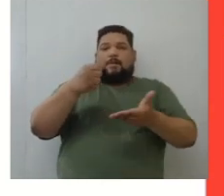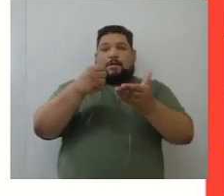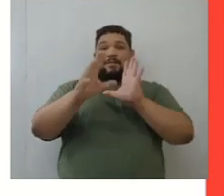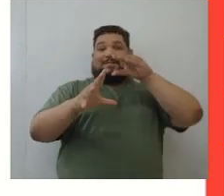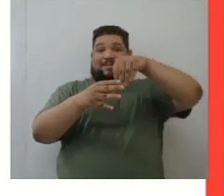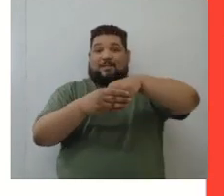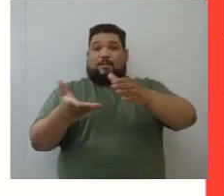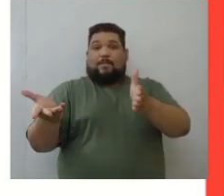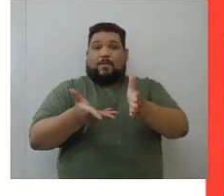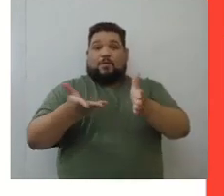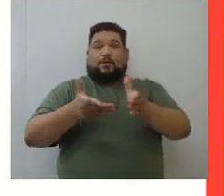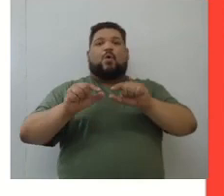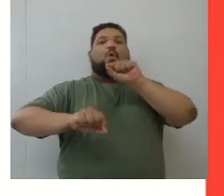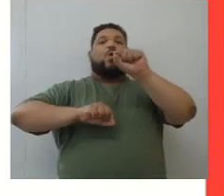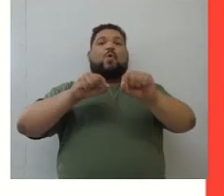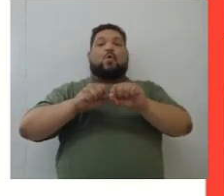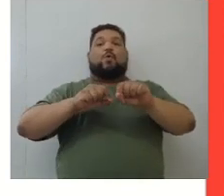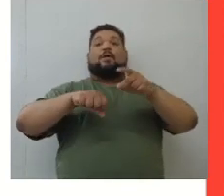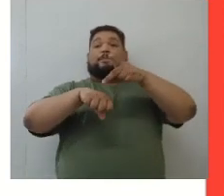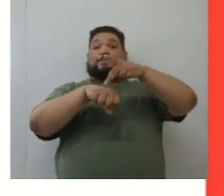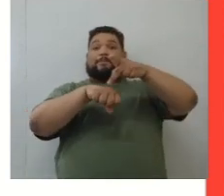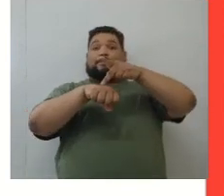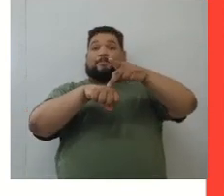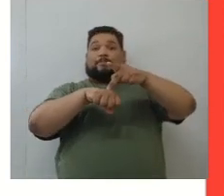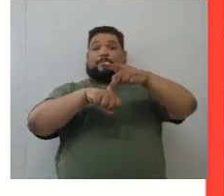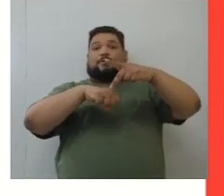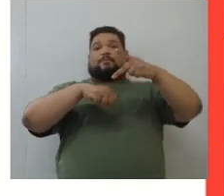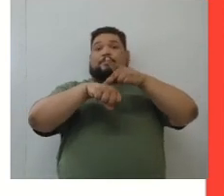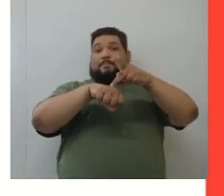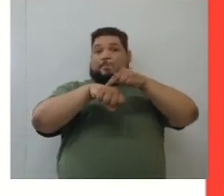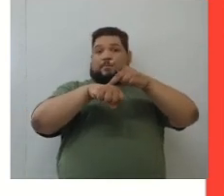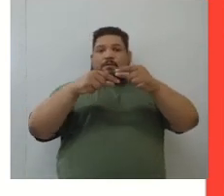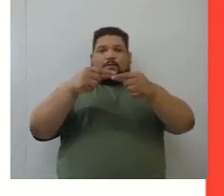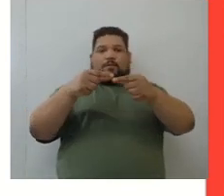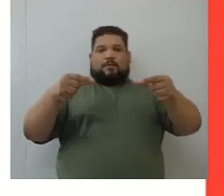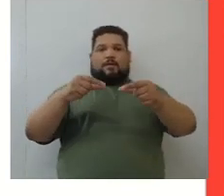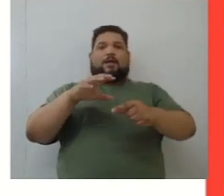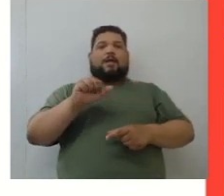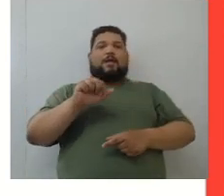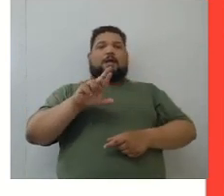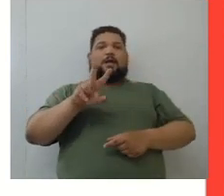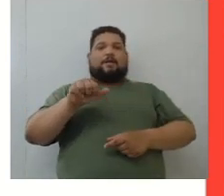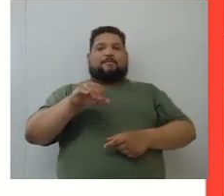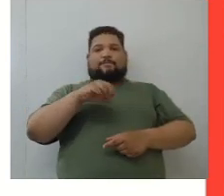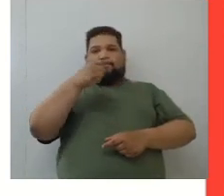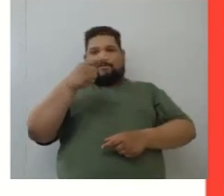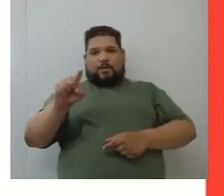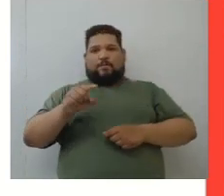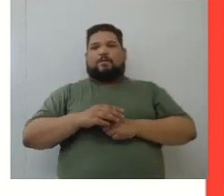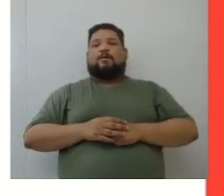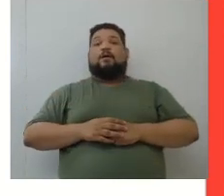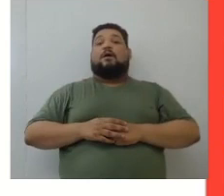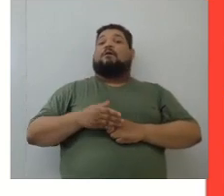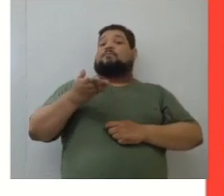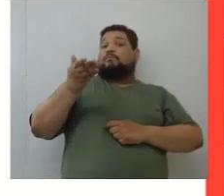produtivo era o carvão mineral. Então isso fazia com que o desenvolvimento do processo de urbanização